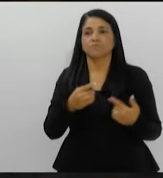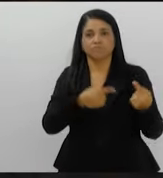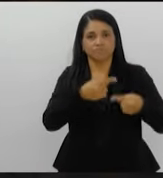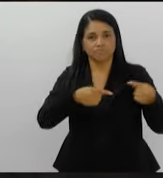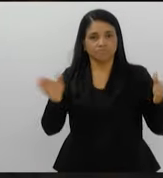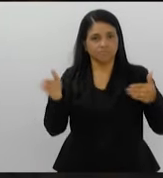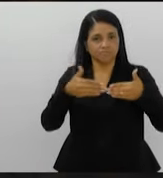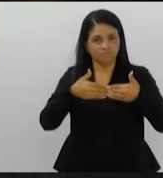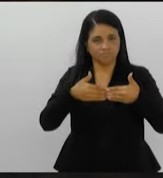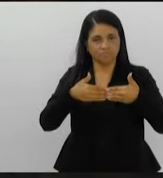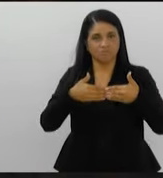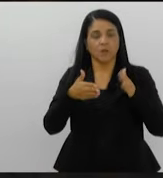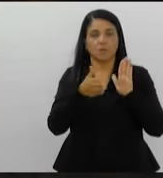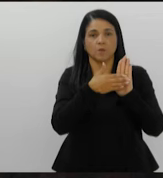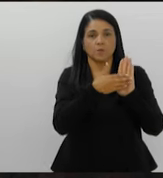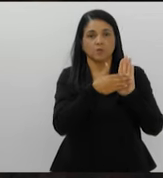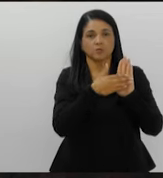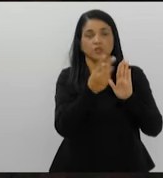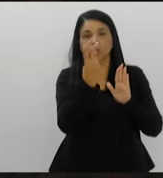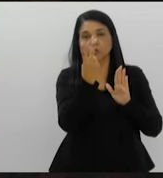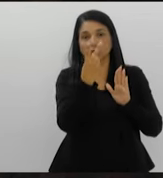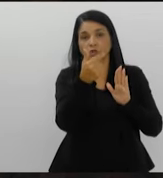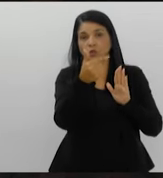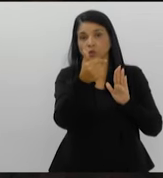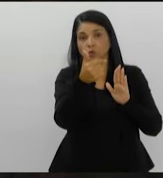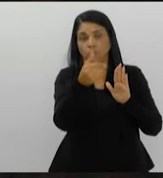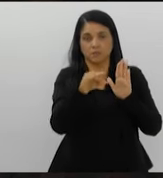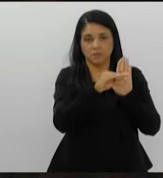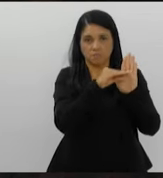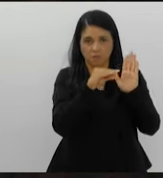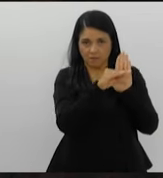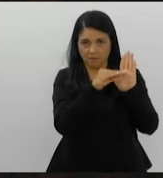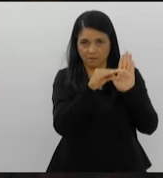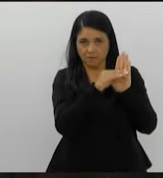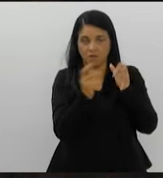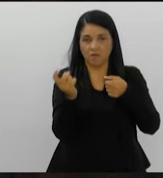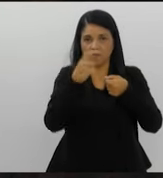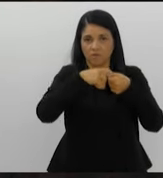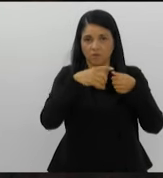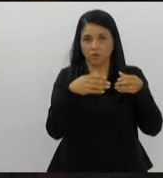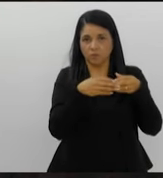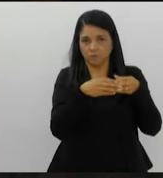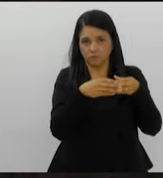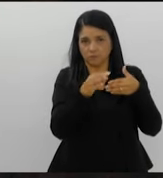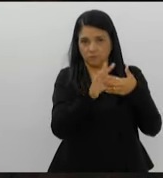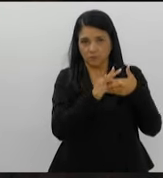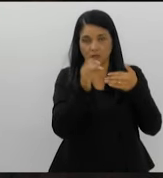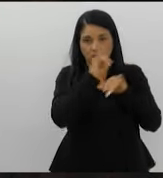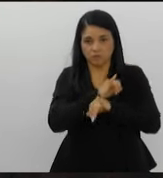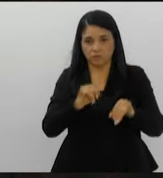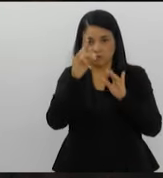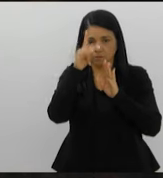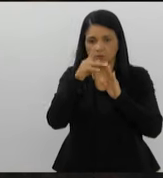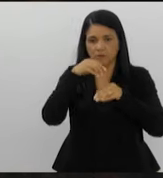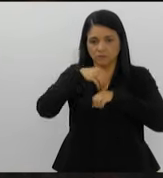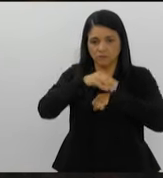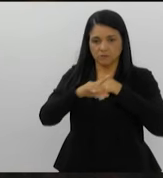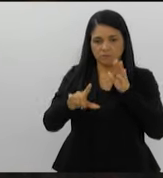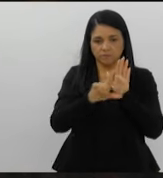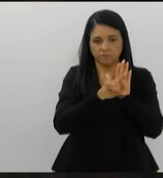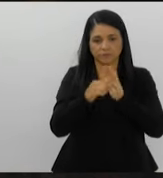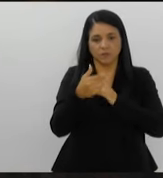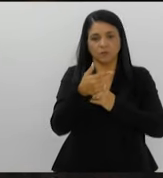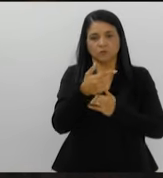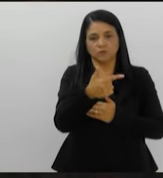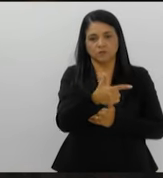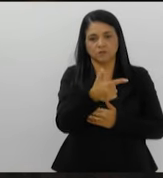discutir, encerrada a discussão, a presente proposta recebeu 12 emendas e retorna às comissões. Já anuncio, indicação legislativa número